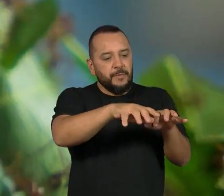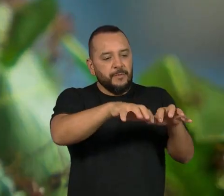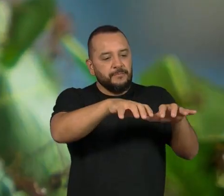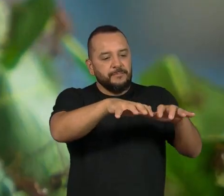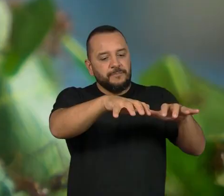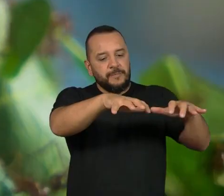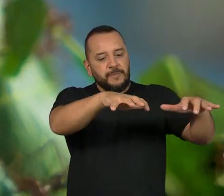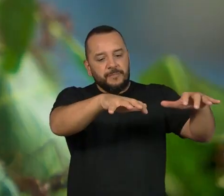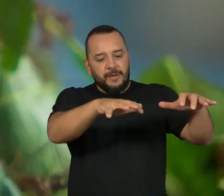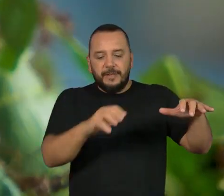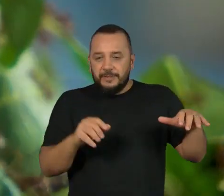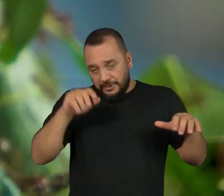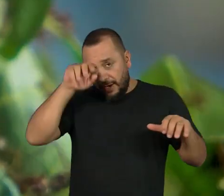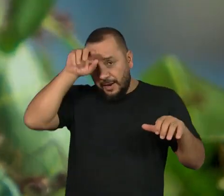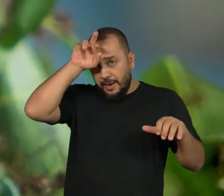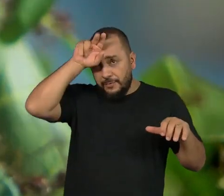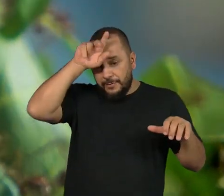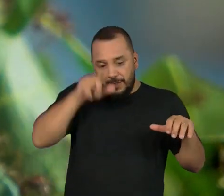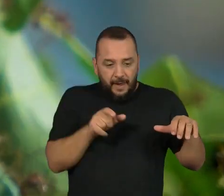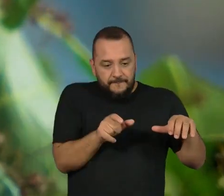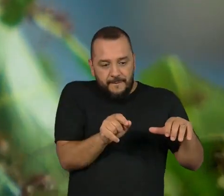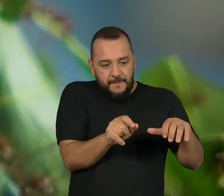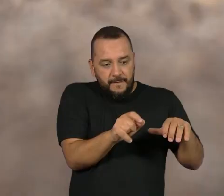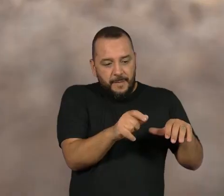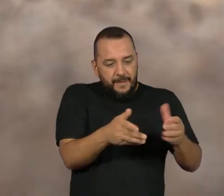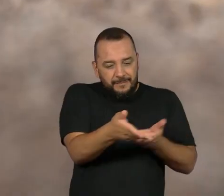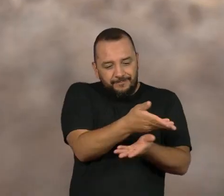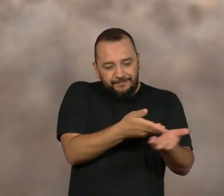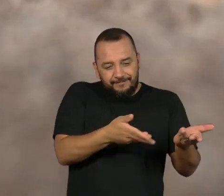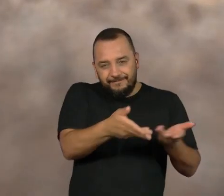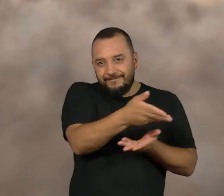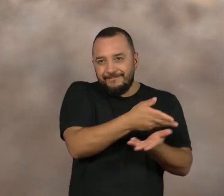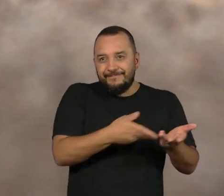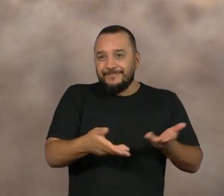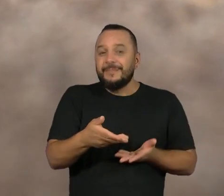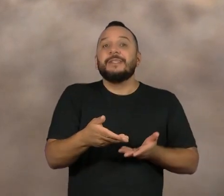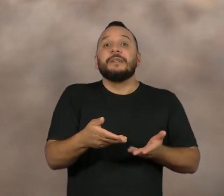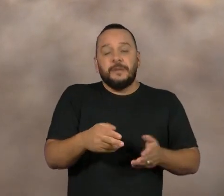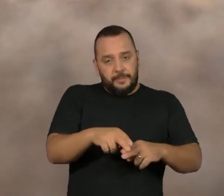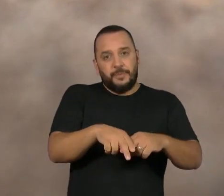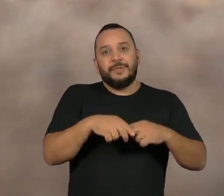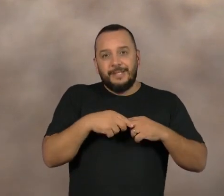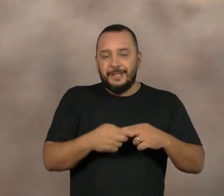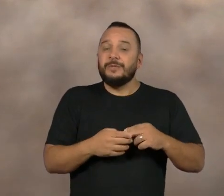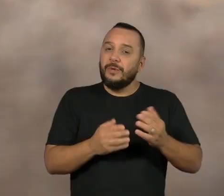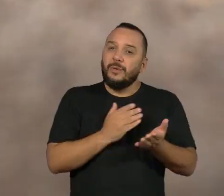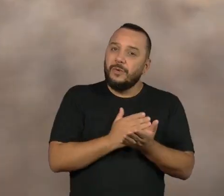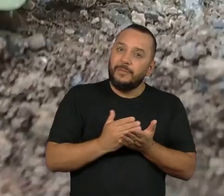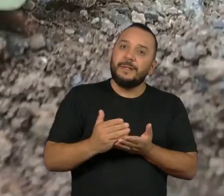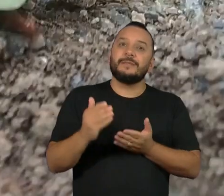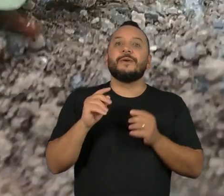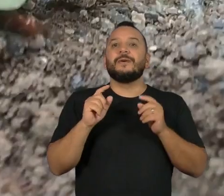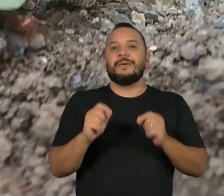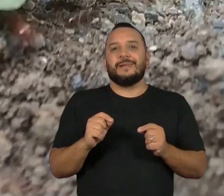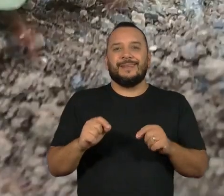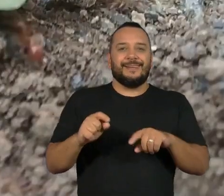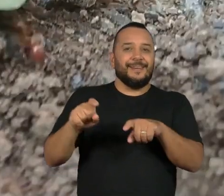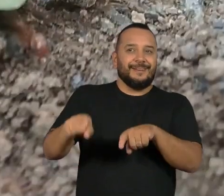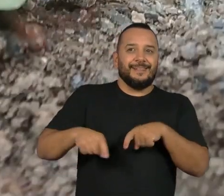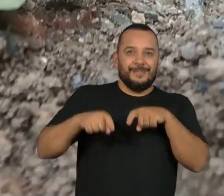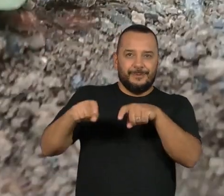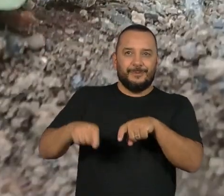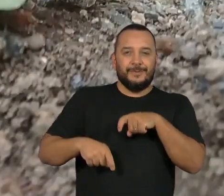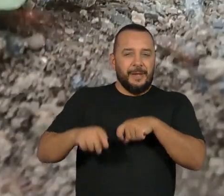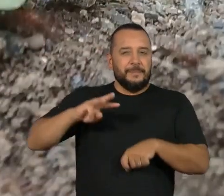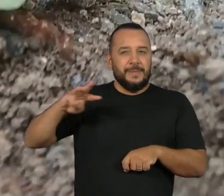Essa relação, chamada de mutualismo, teria determinado a origem da agricultura, dezenas de milhões